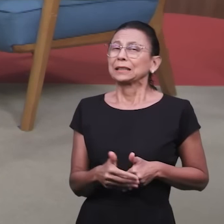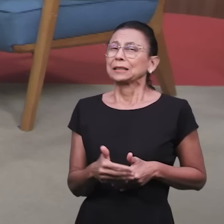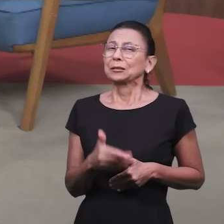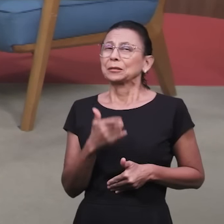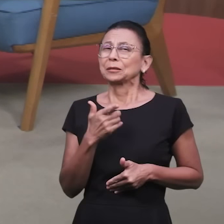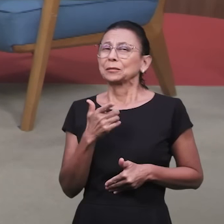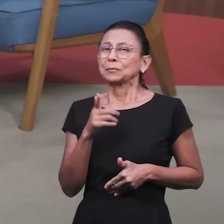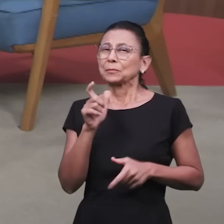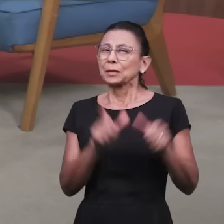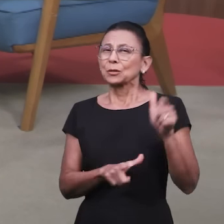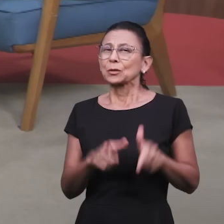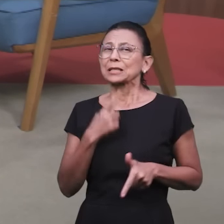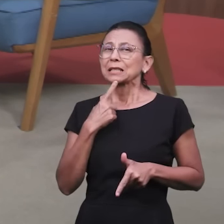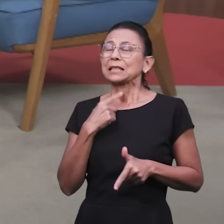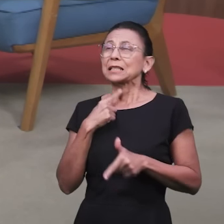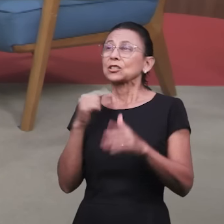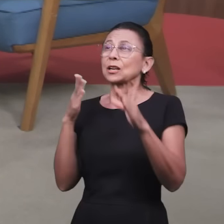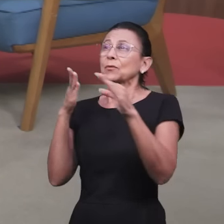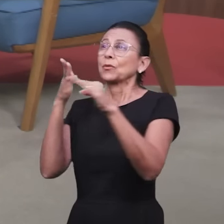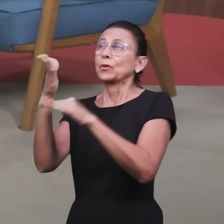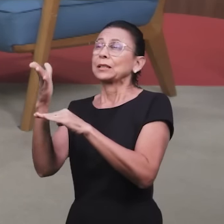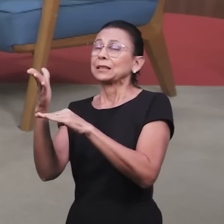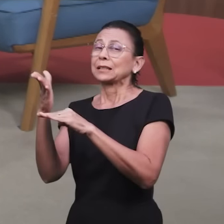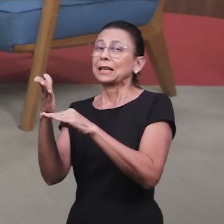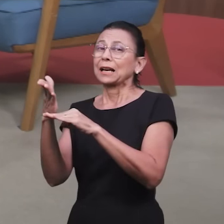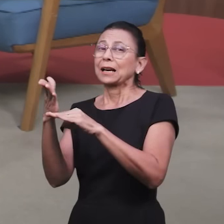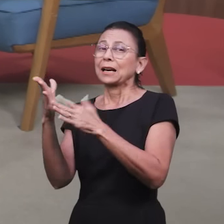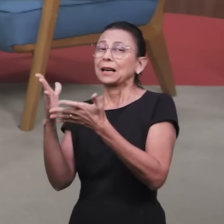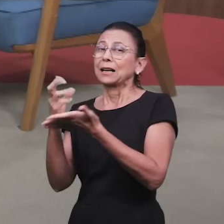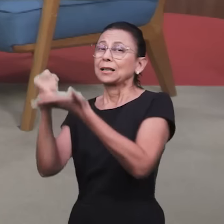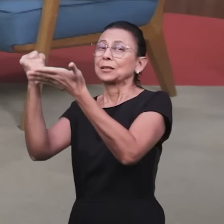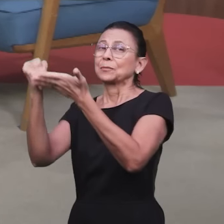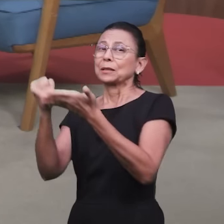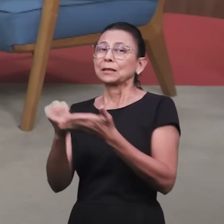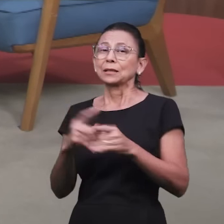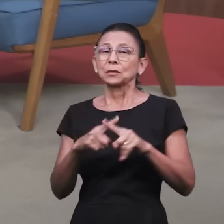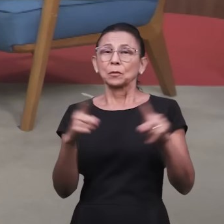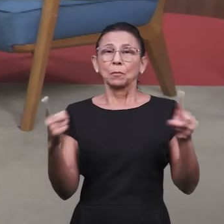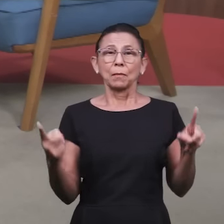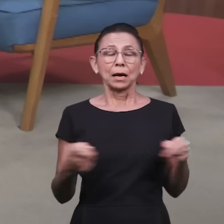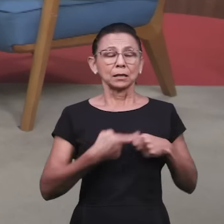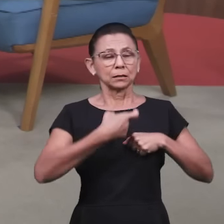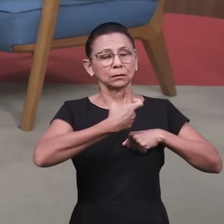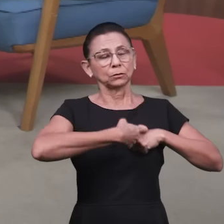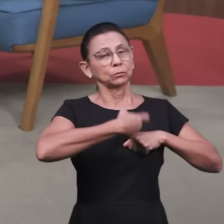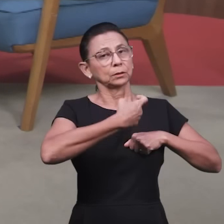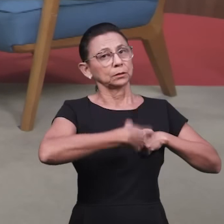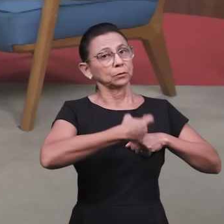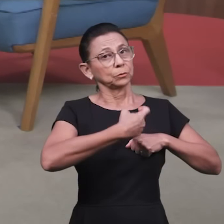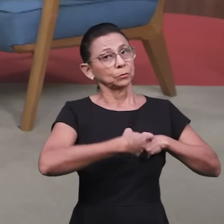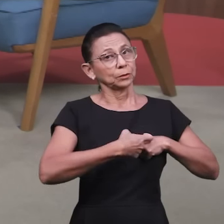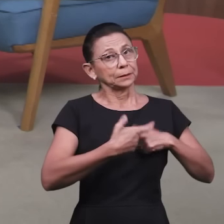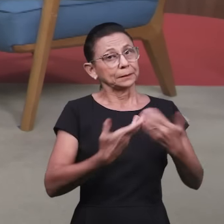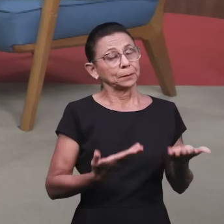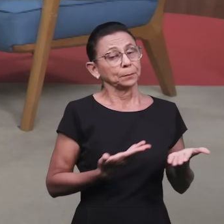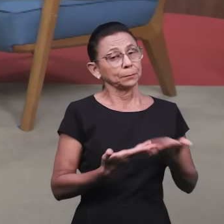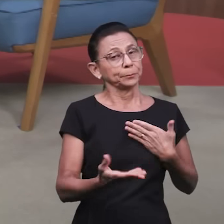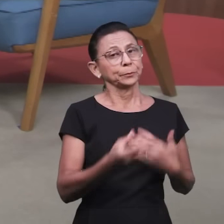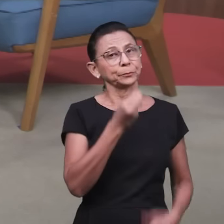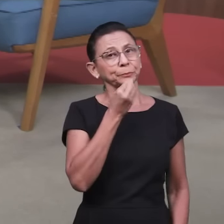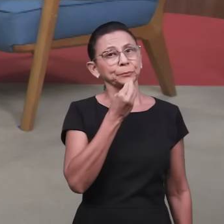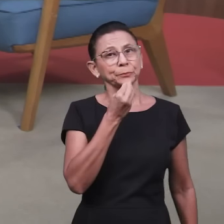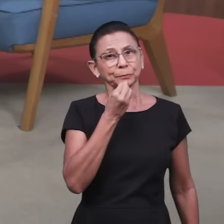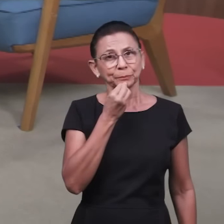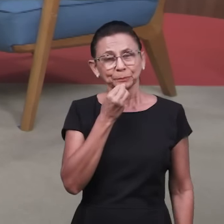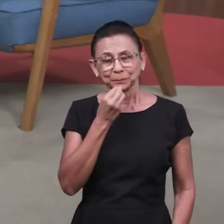preparou, não esteve atenta e não deixou o comodismo para abrir o coração para o Senhor Jesus no